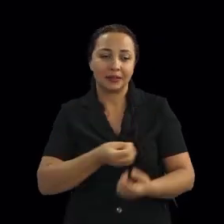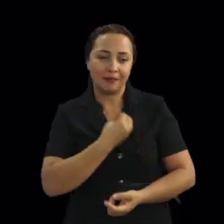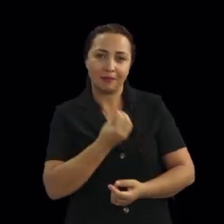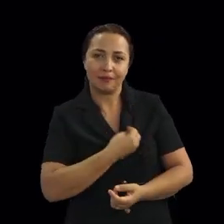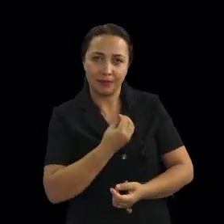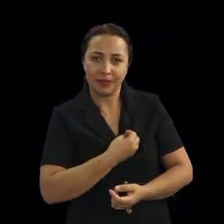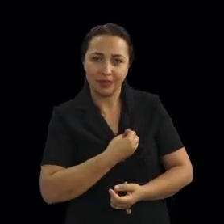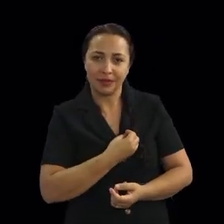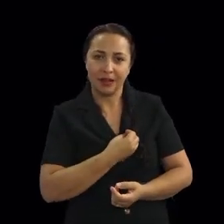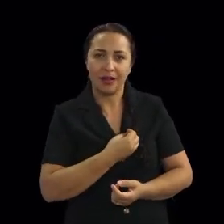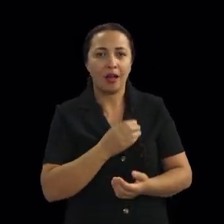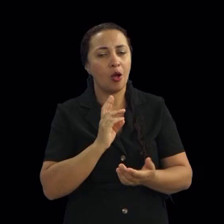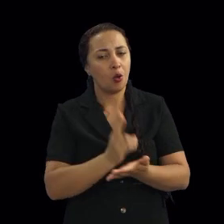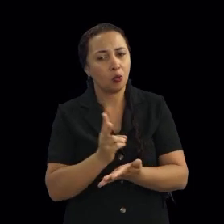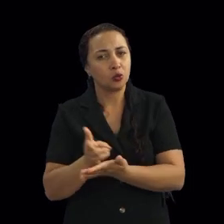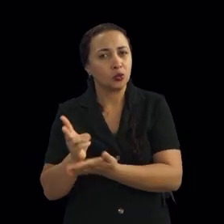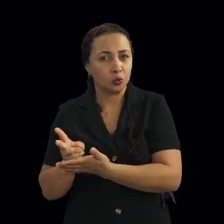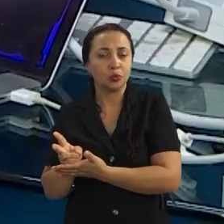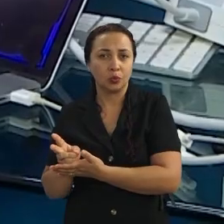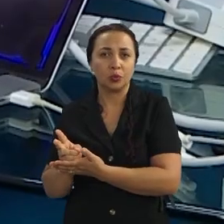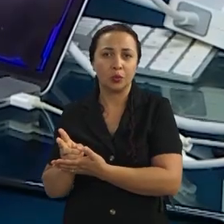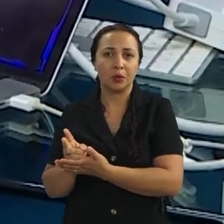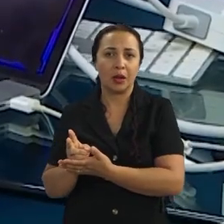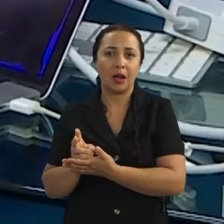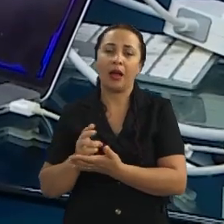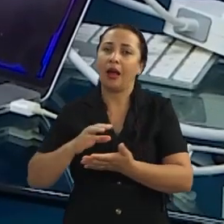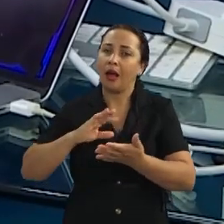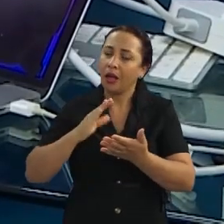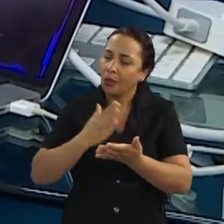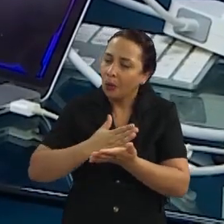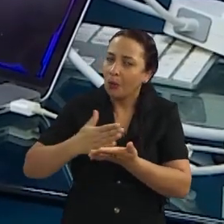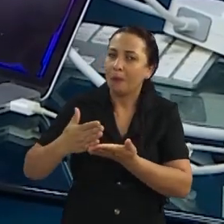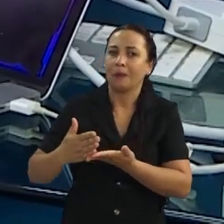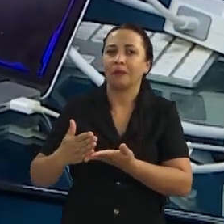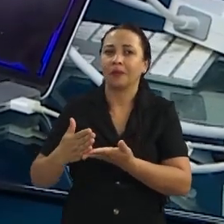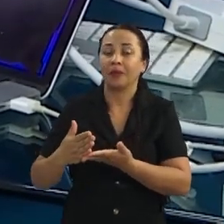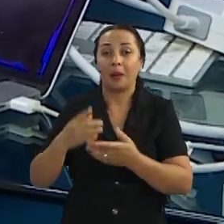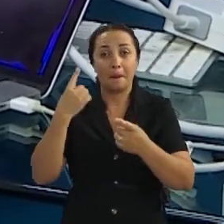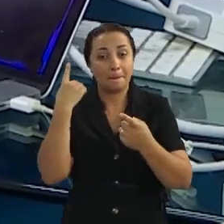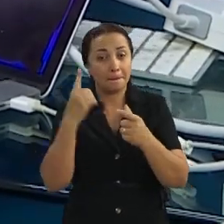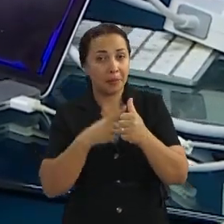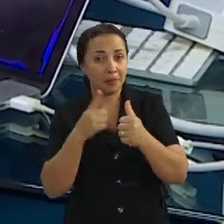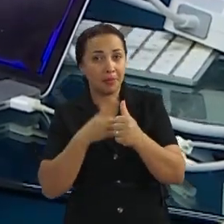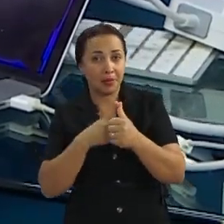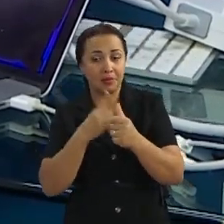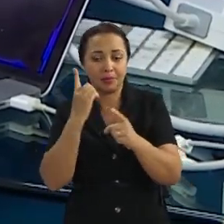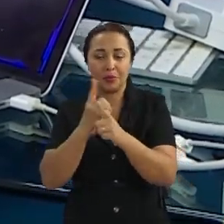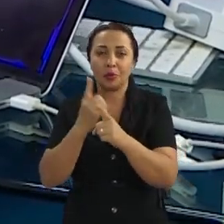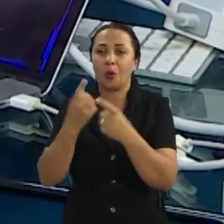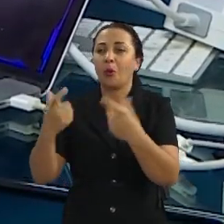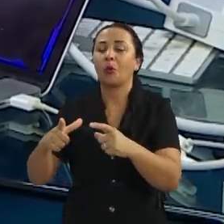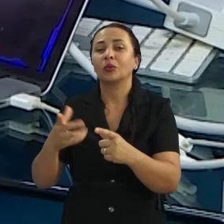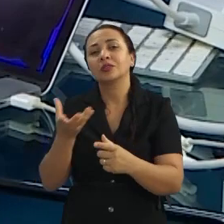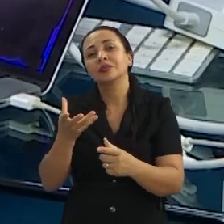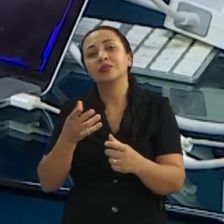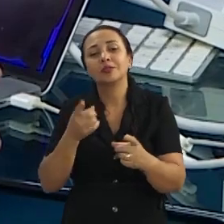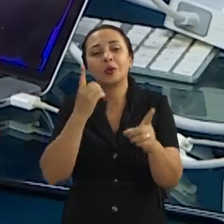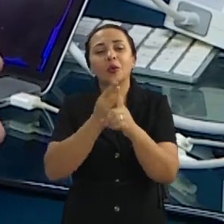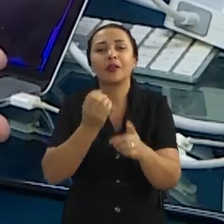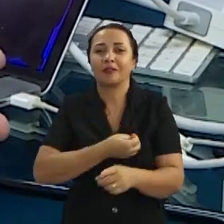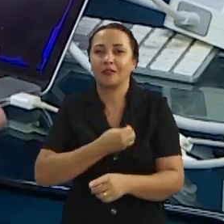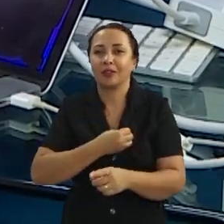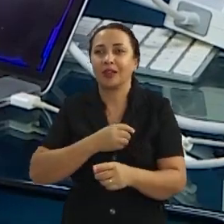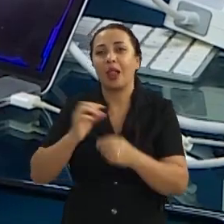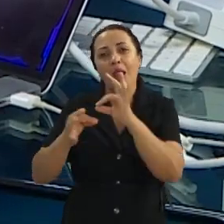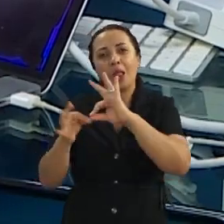descoberta de vida ela segue uma quantidade de Passos iniciais a primeira coisa é detectar aonde você quer buscar a vida